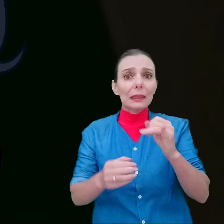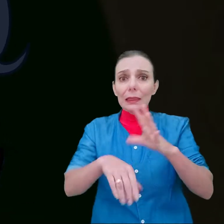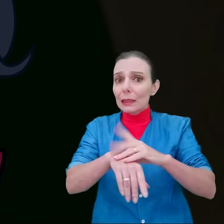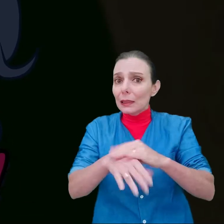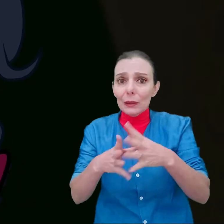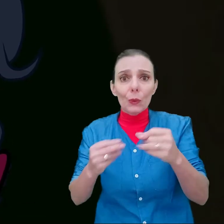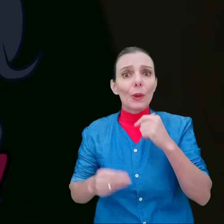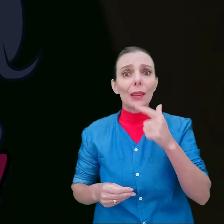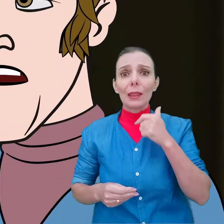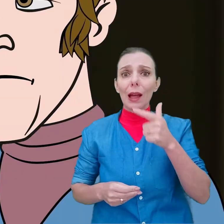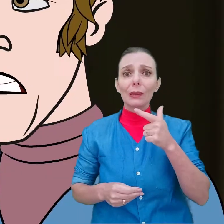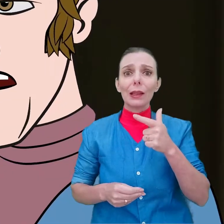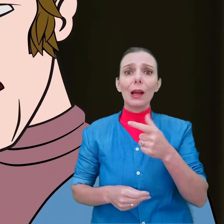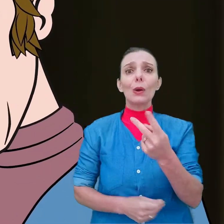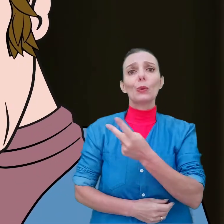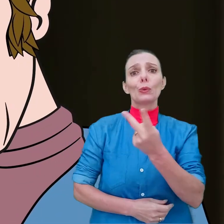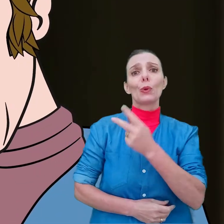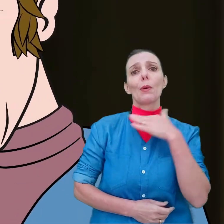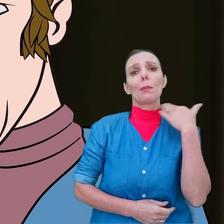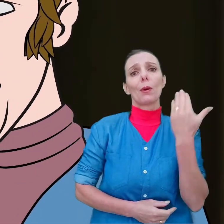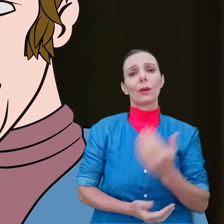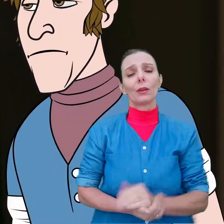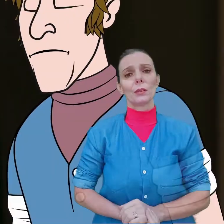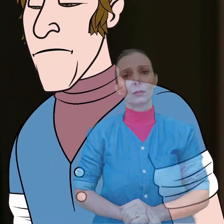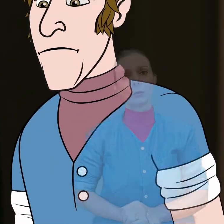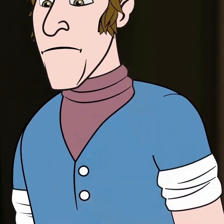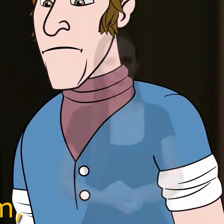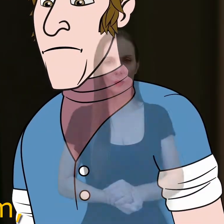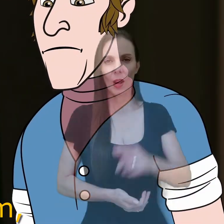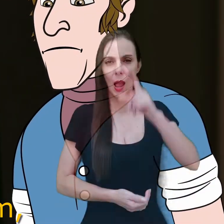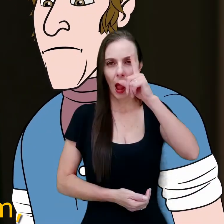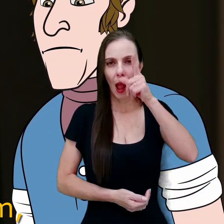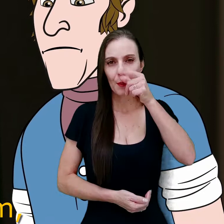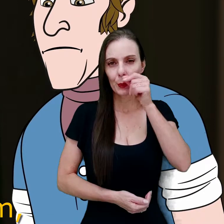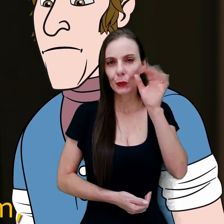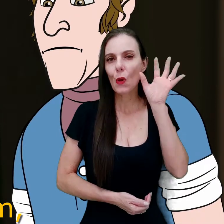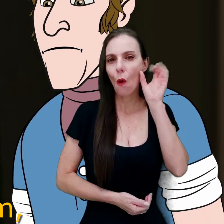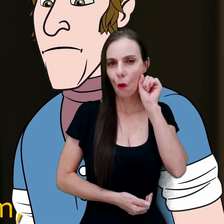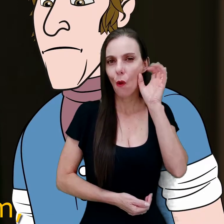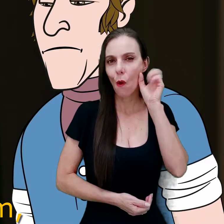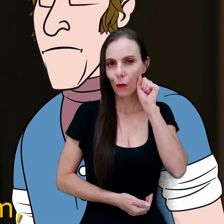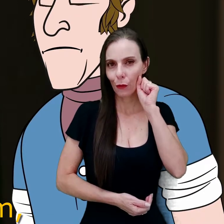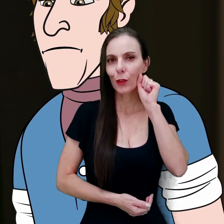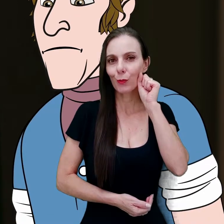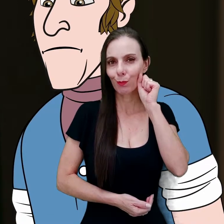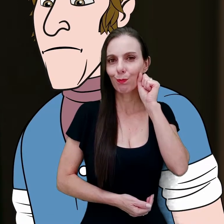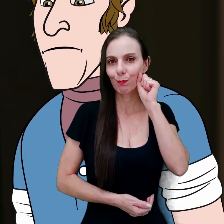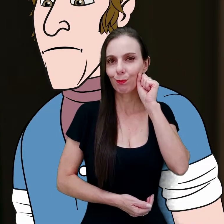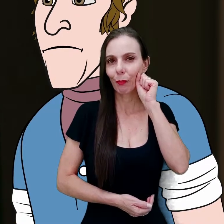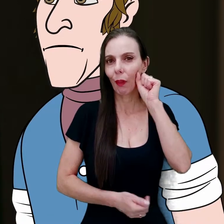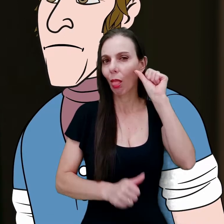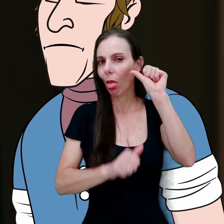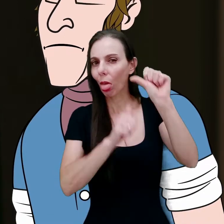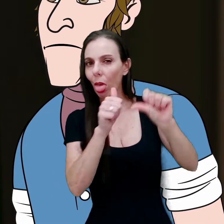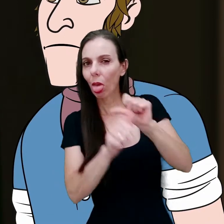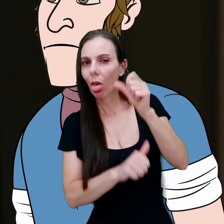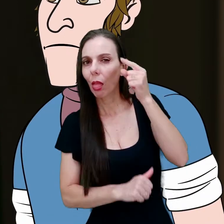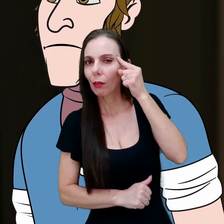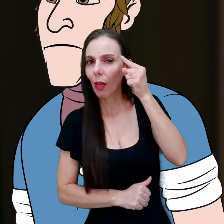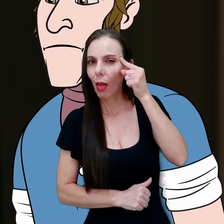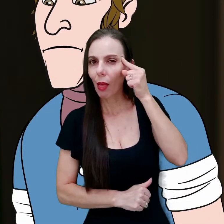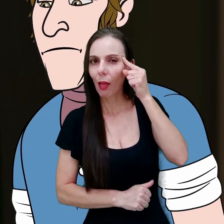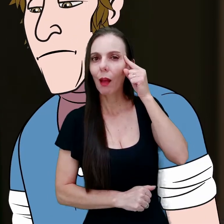não se curar, vou perder os dois. Depois de ouvir o homem, a bruxa mudou de ideia